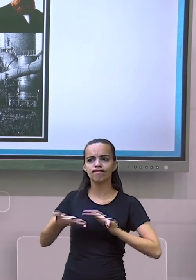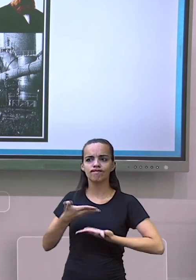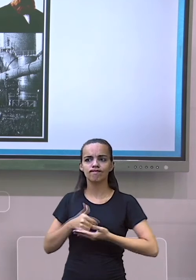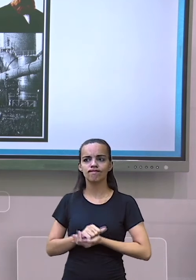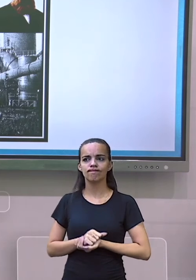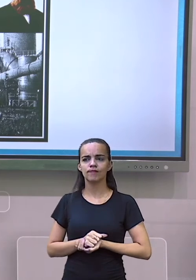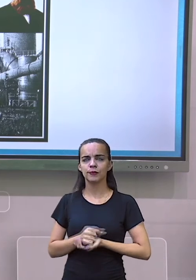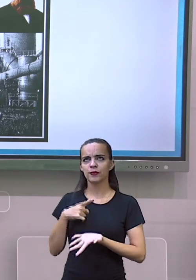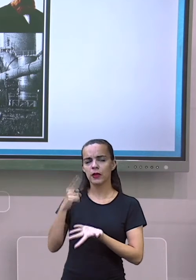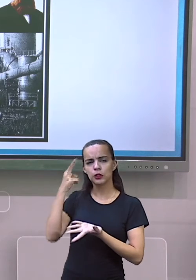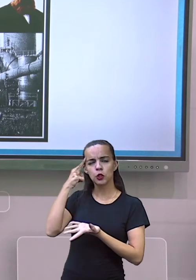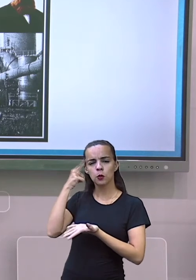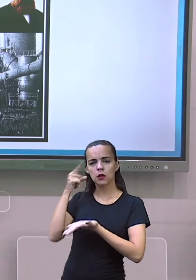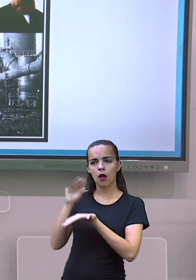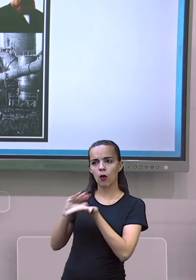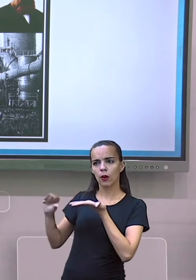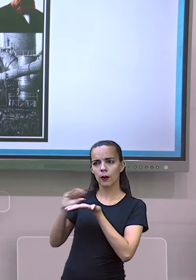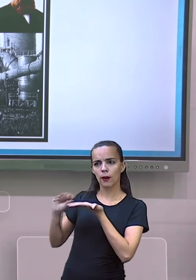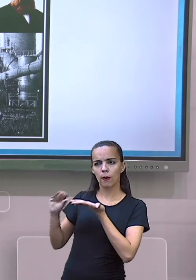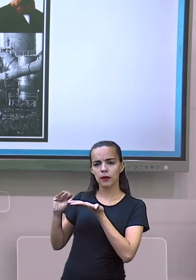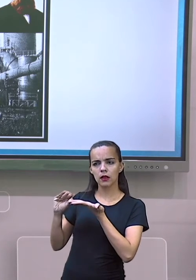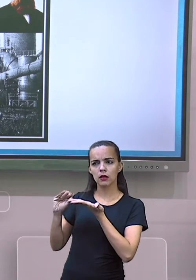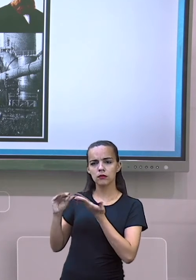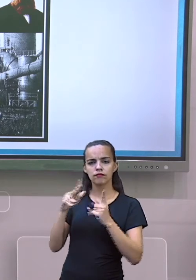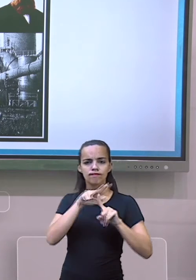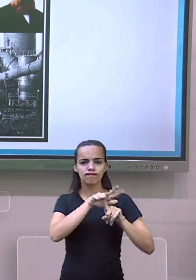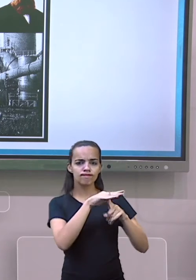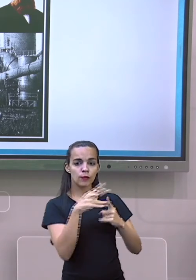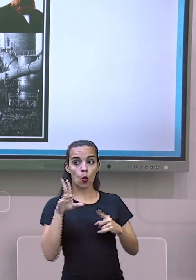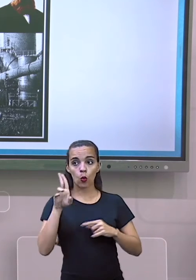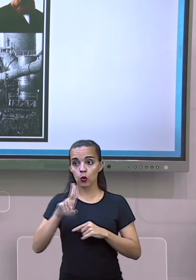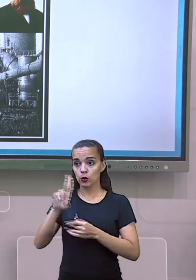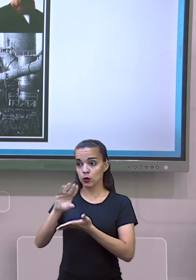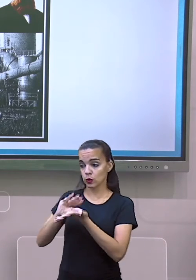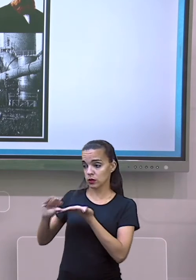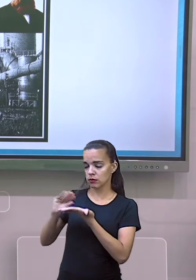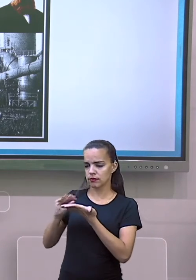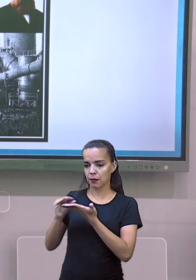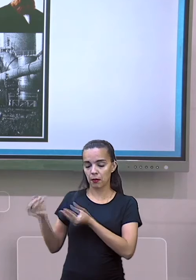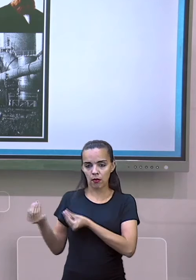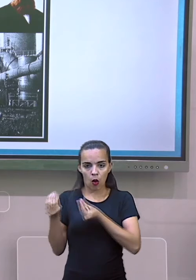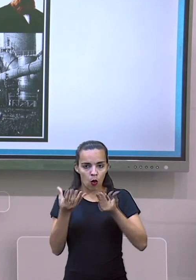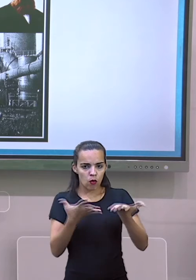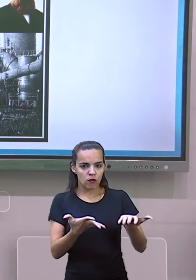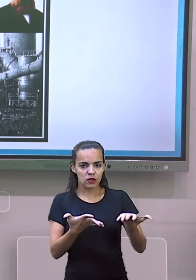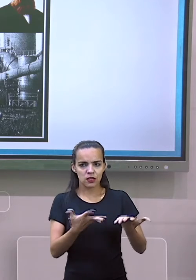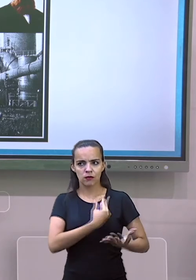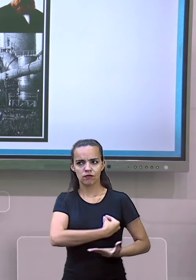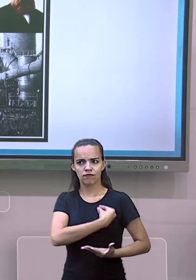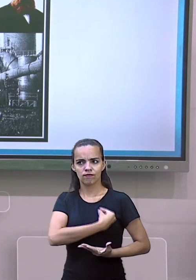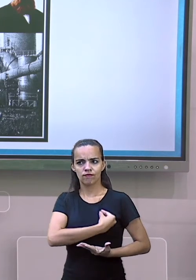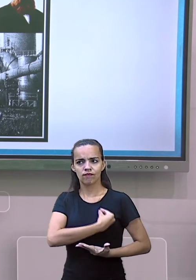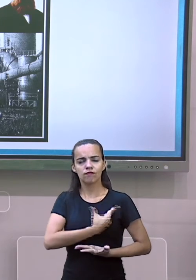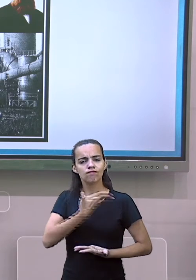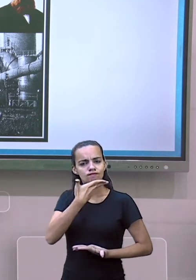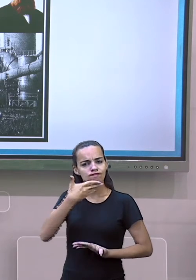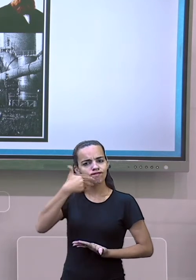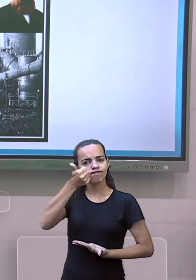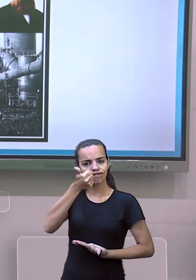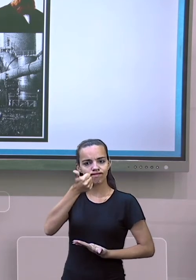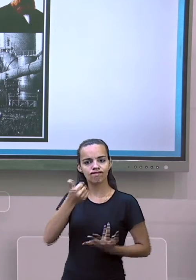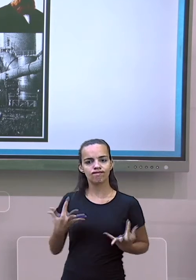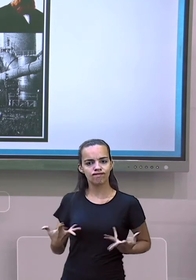usar o capitalismo para dar uma vida melhor, uma condição de vida